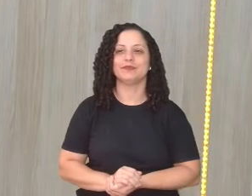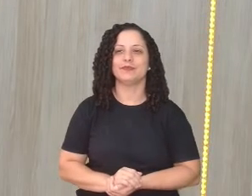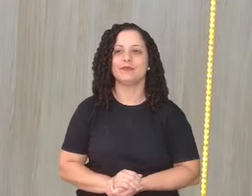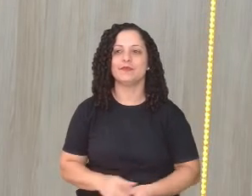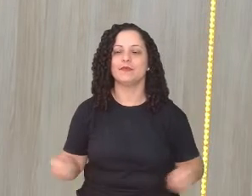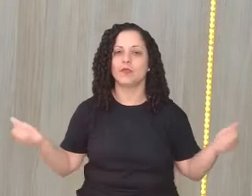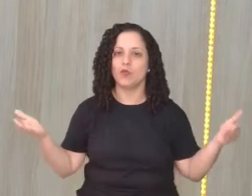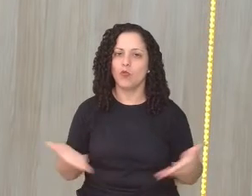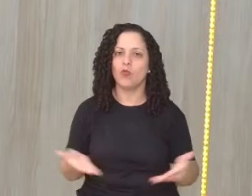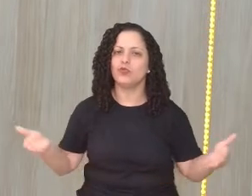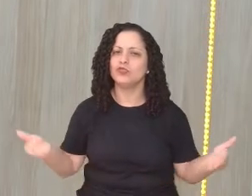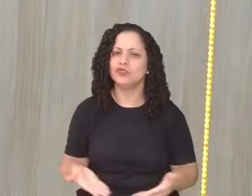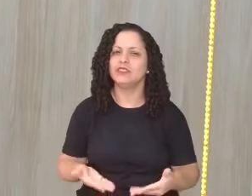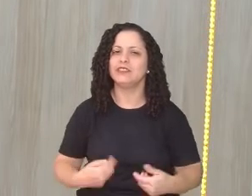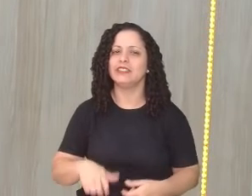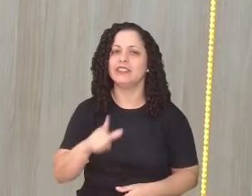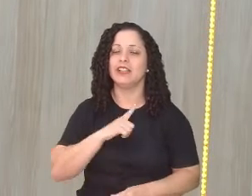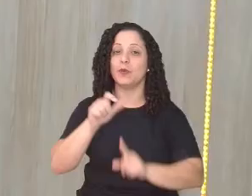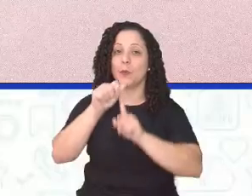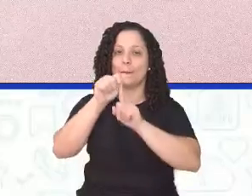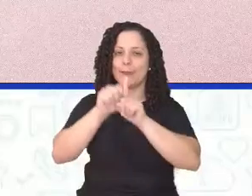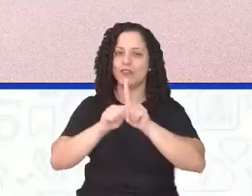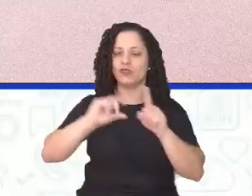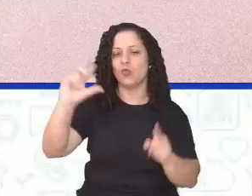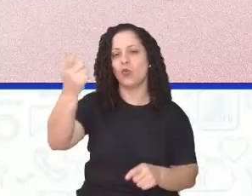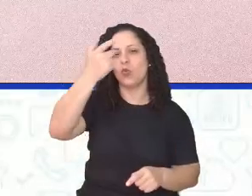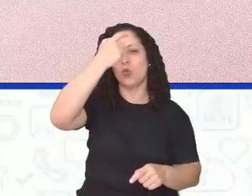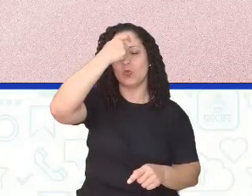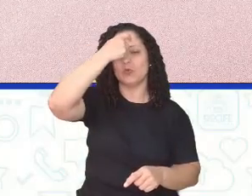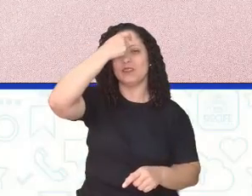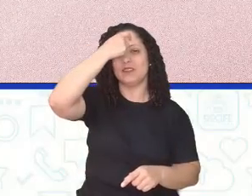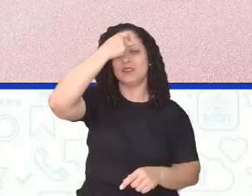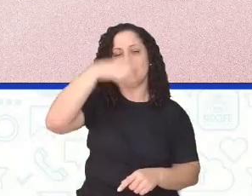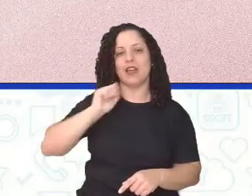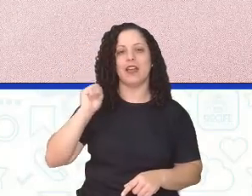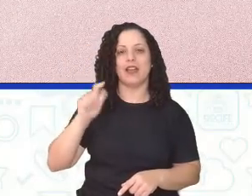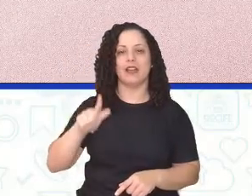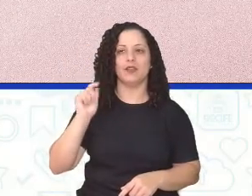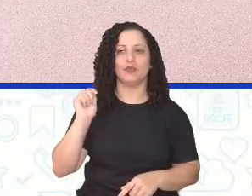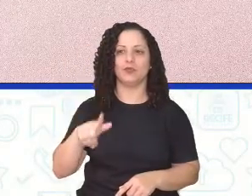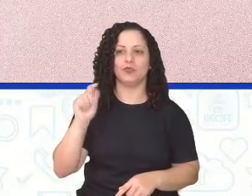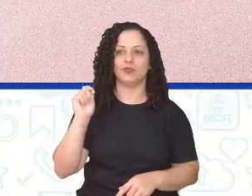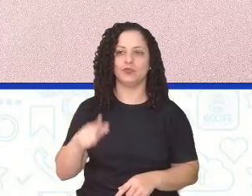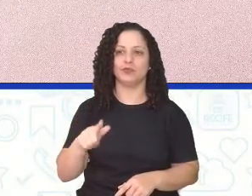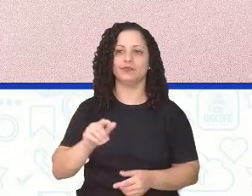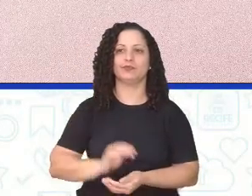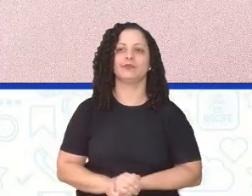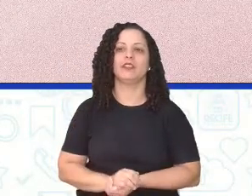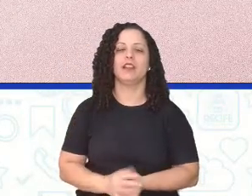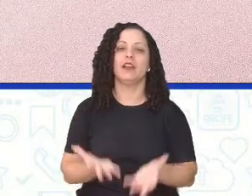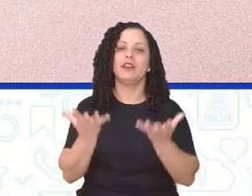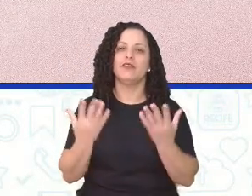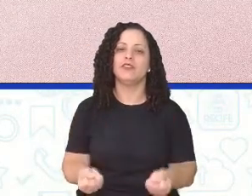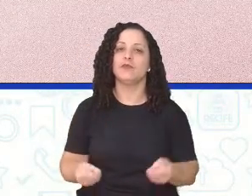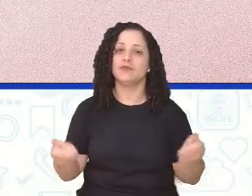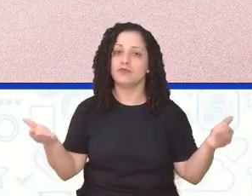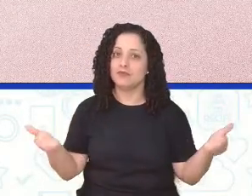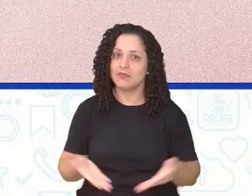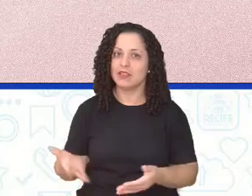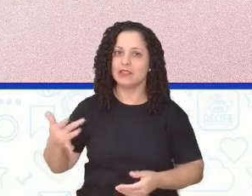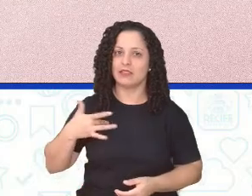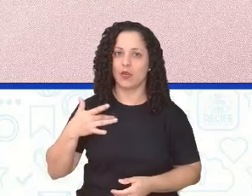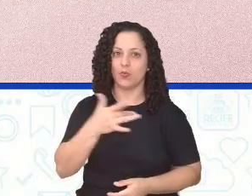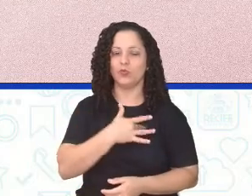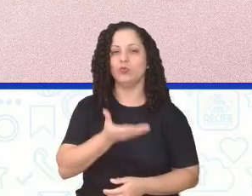hoje nós trazemos também um mês de conscientização, o mês de agosto. E vamos tratar hoje a saúde